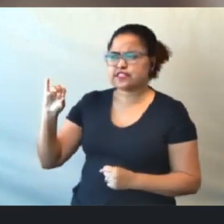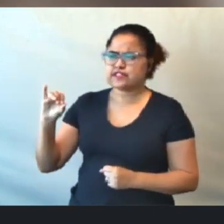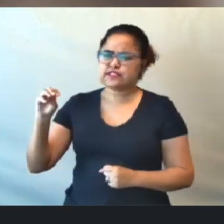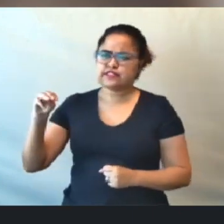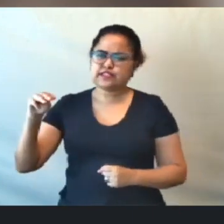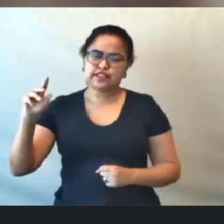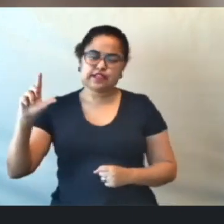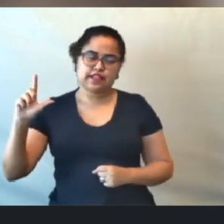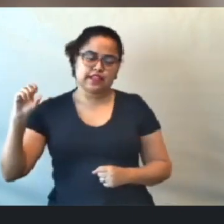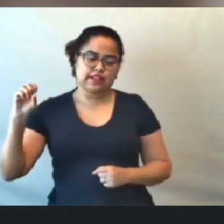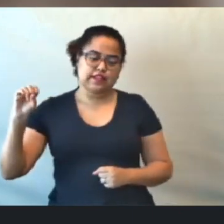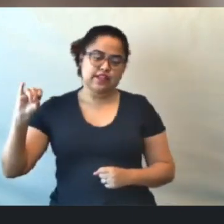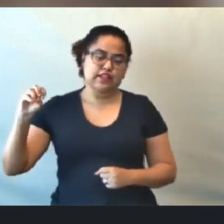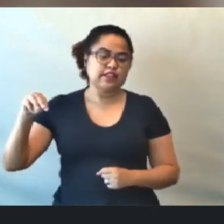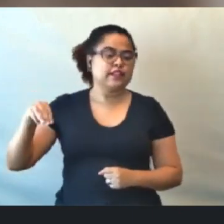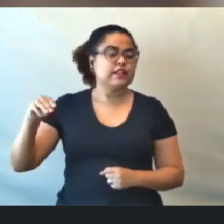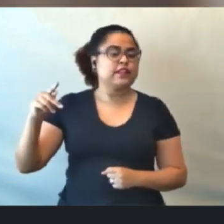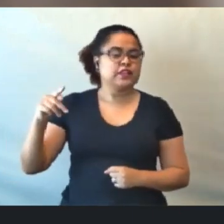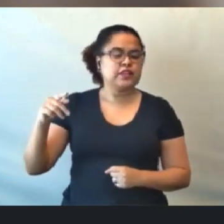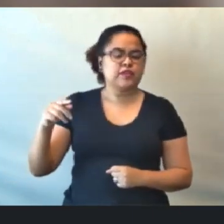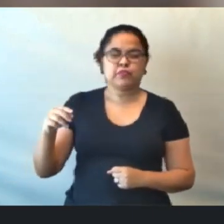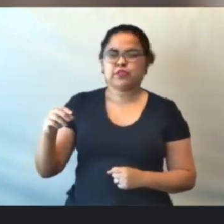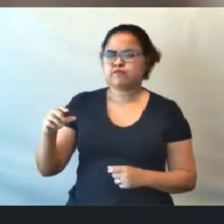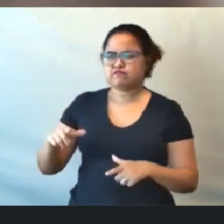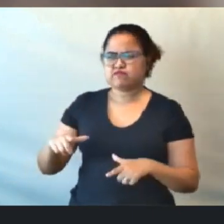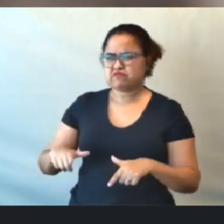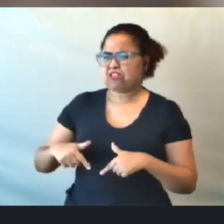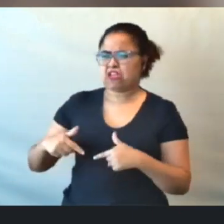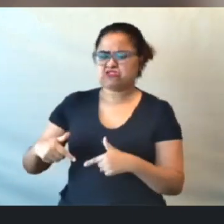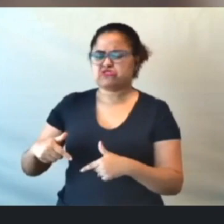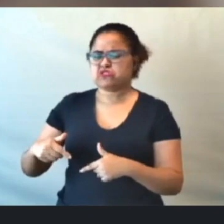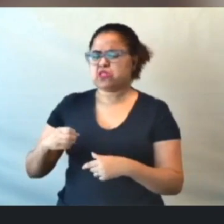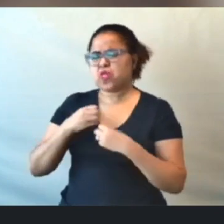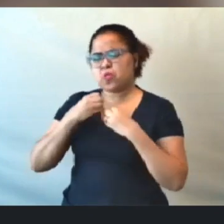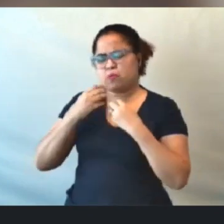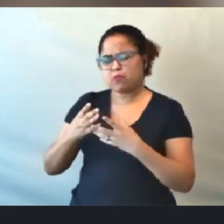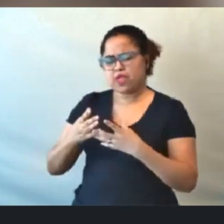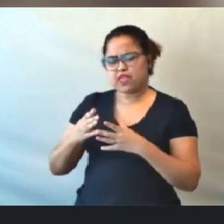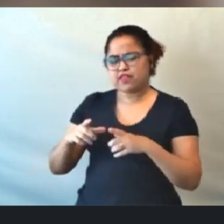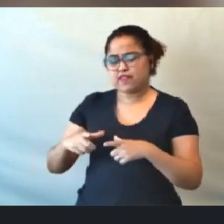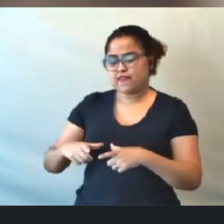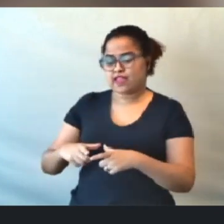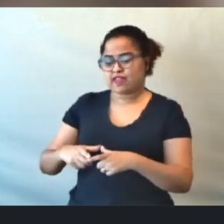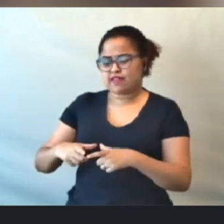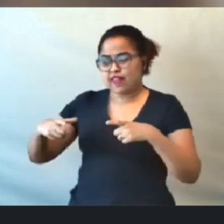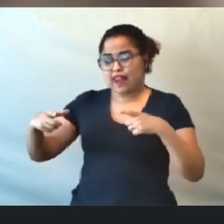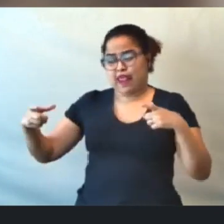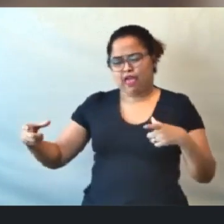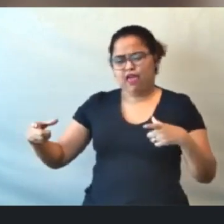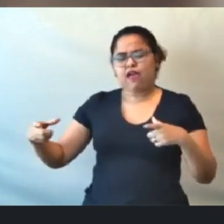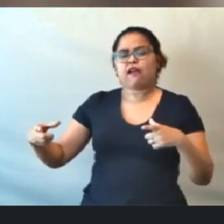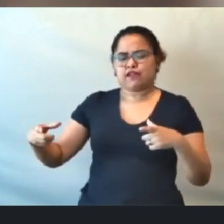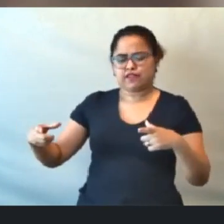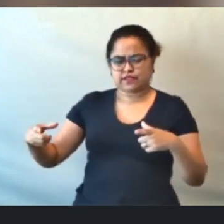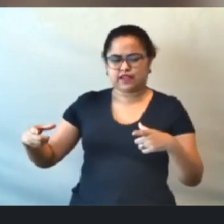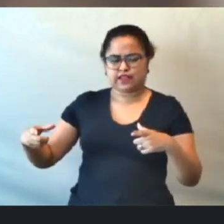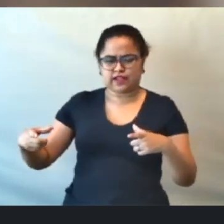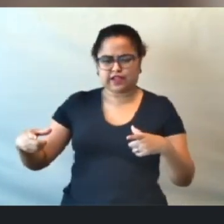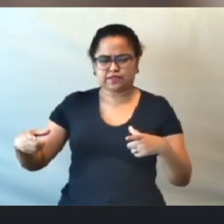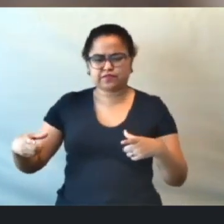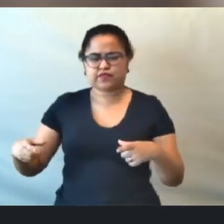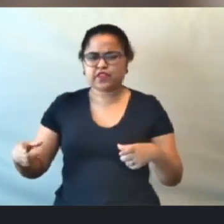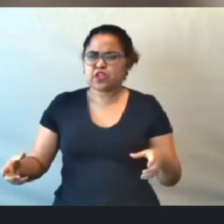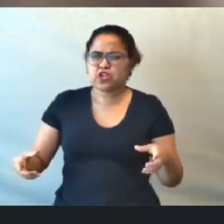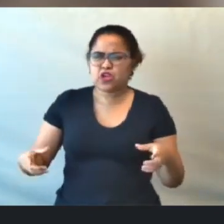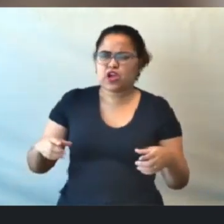já sugeriu fazer experimentos, né, na Lagoa da Pampulha, em pequenos tanques, para a gente ver a